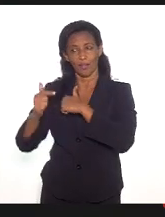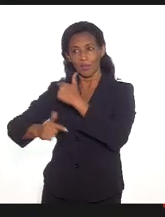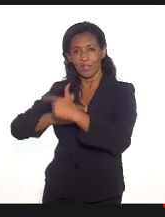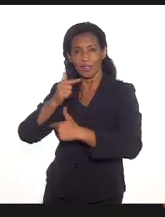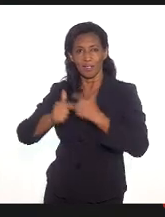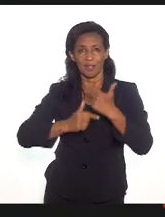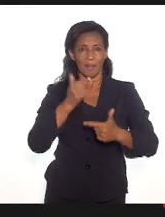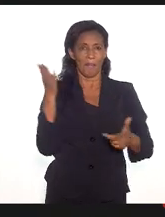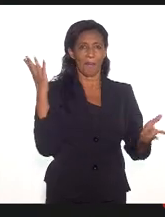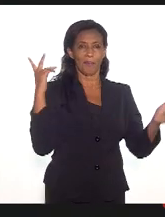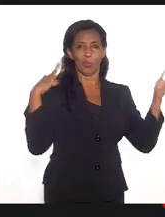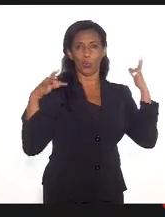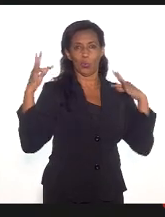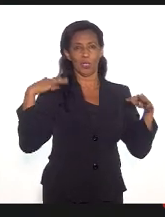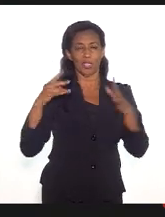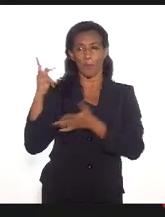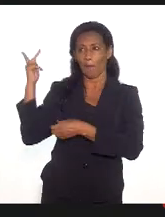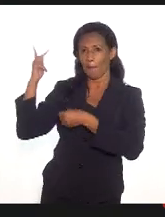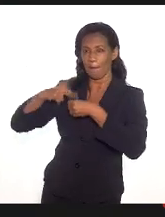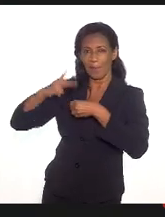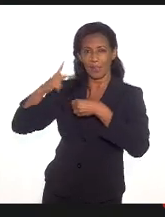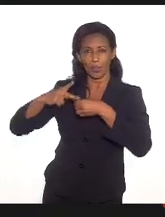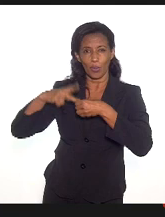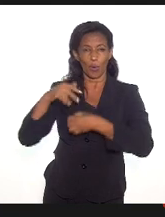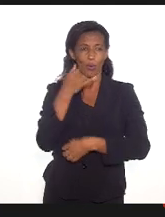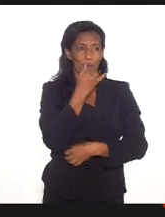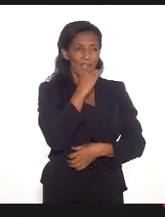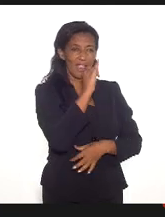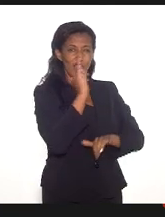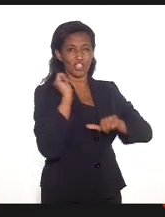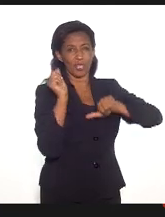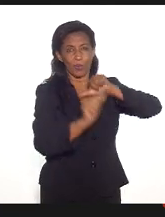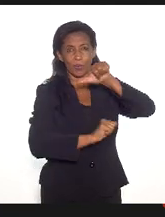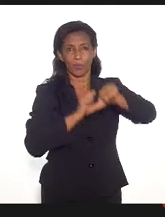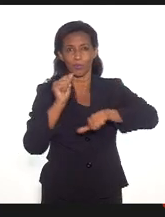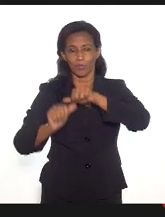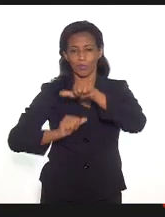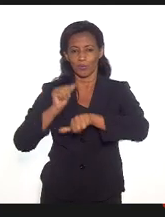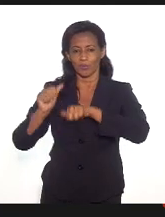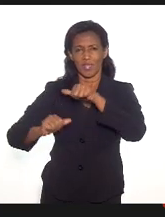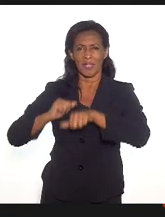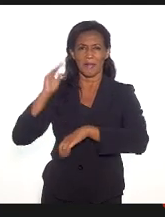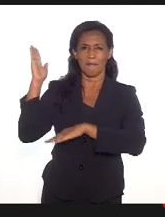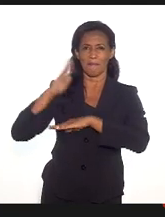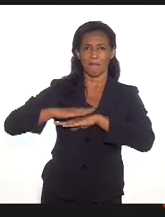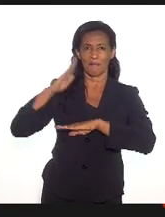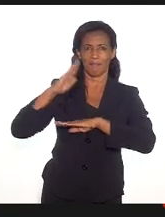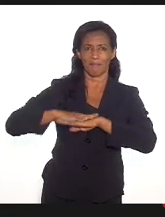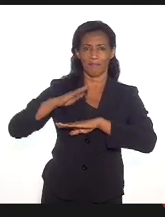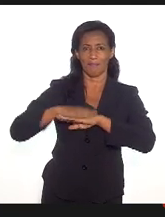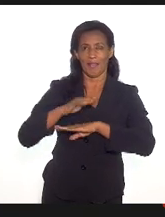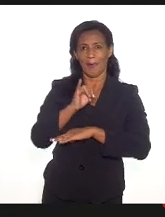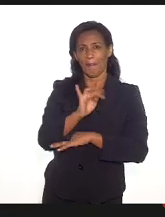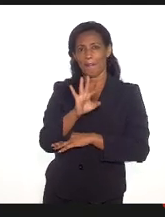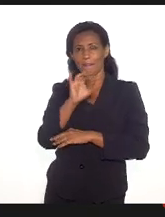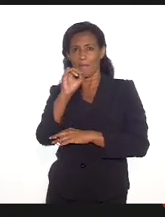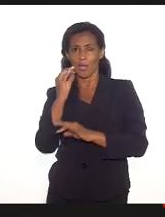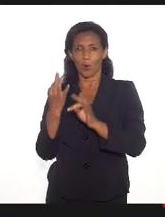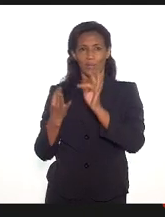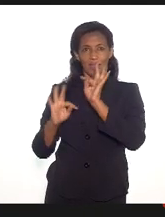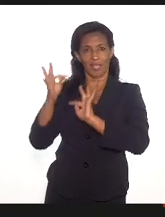empregos, turismo, petróleo, energias renováveis e, cada vez mais, da biotecnologia